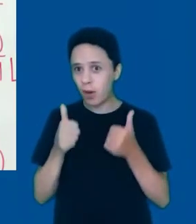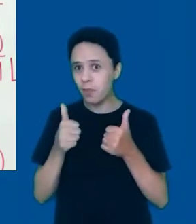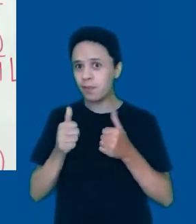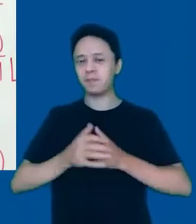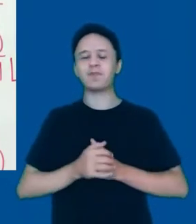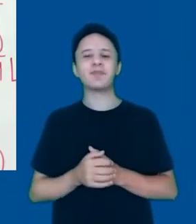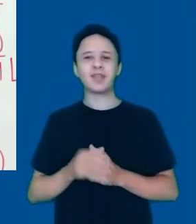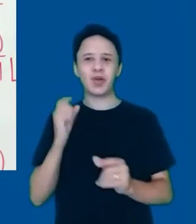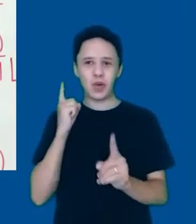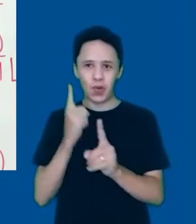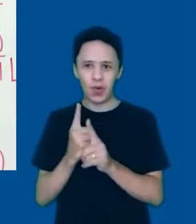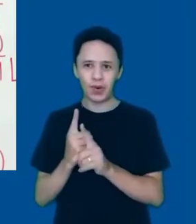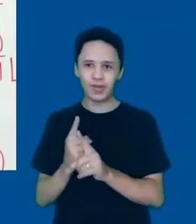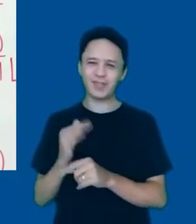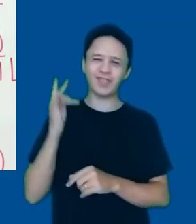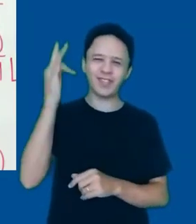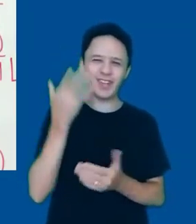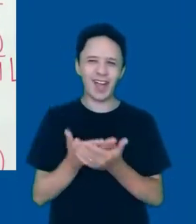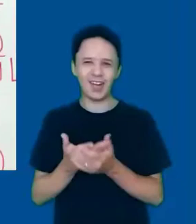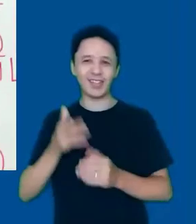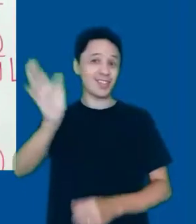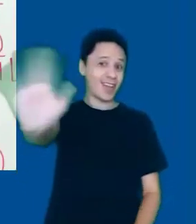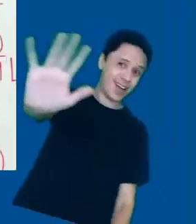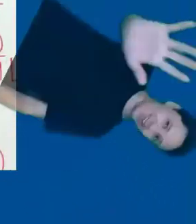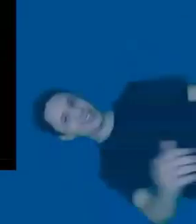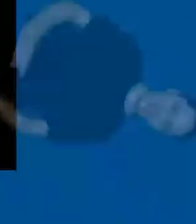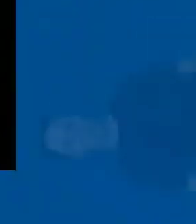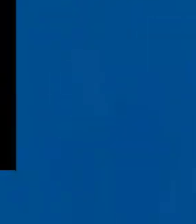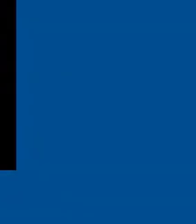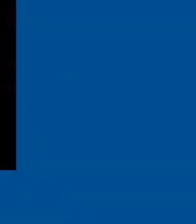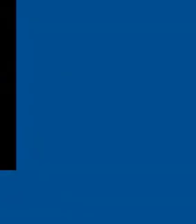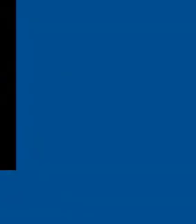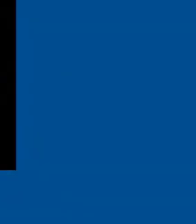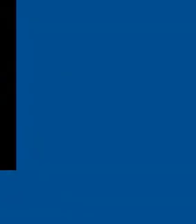Tá bom, gente? Então vejo você na próxima aula. Tchau!